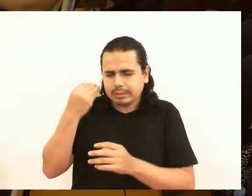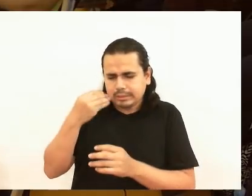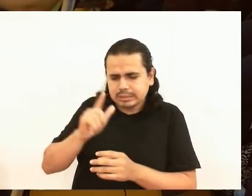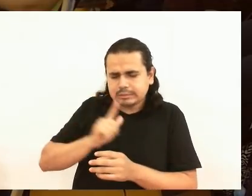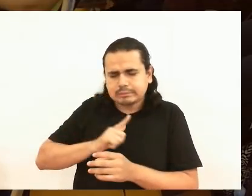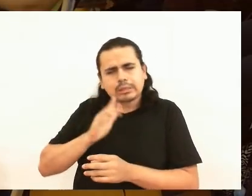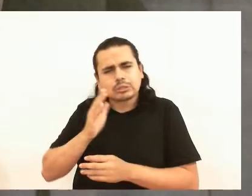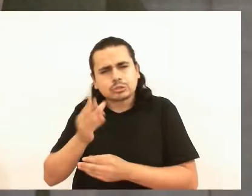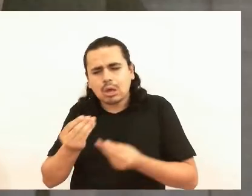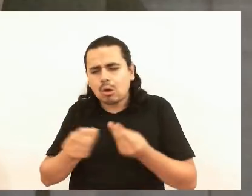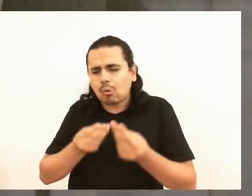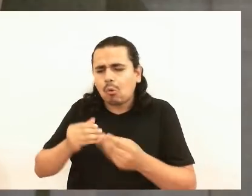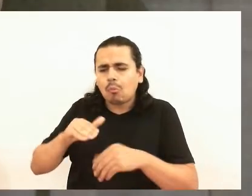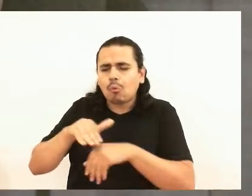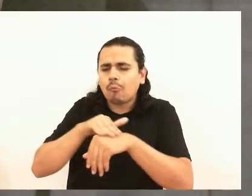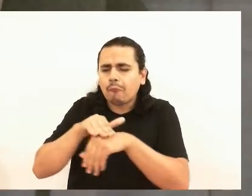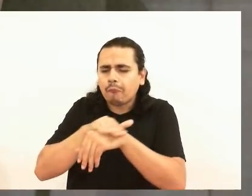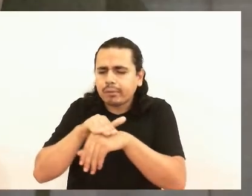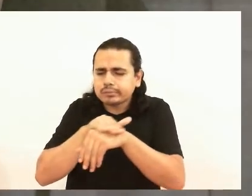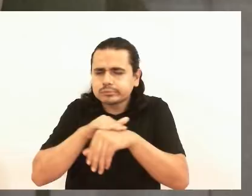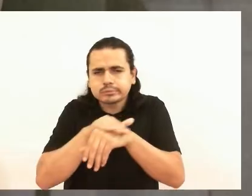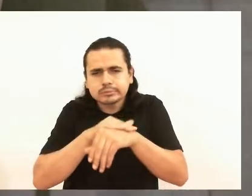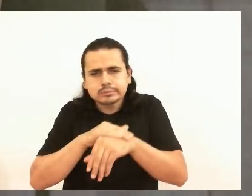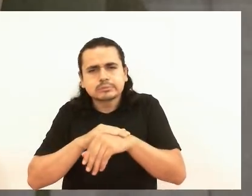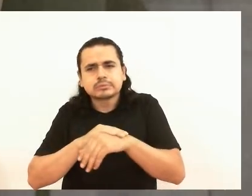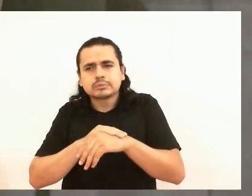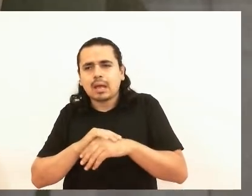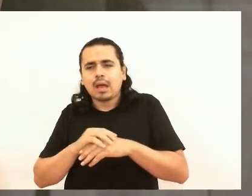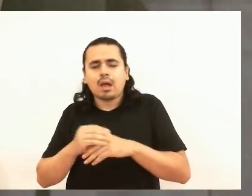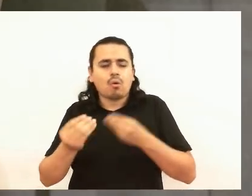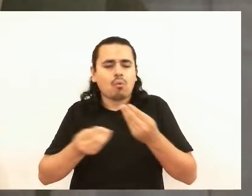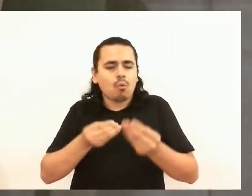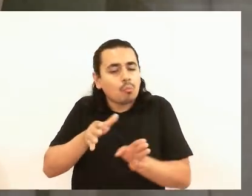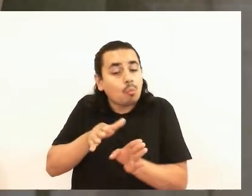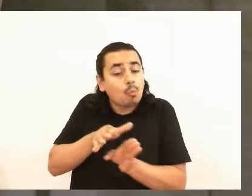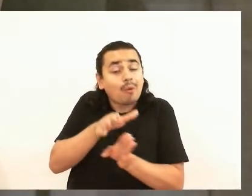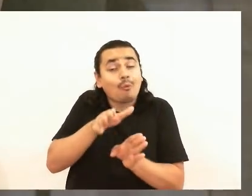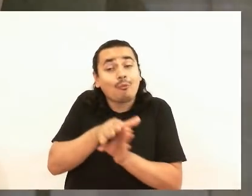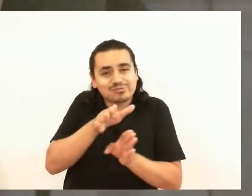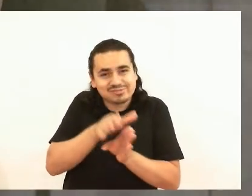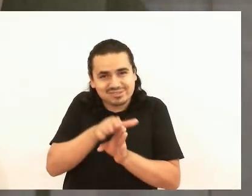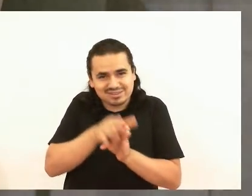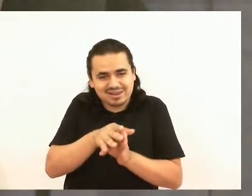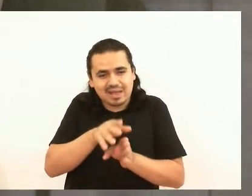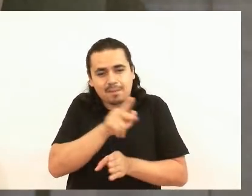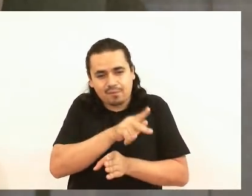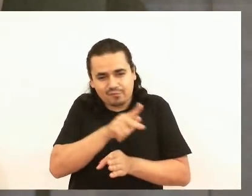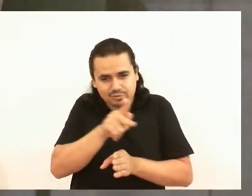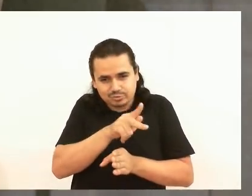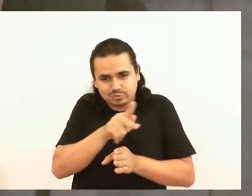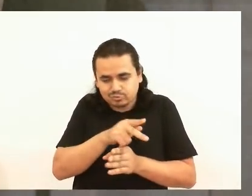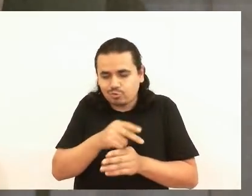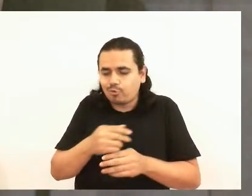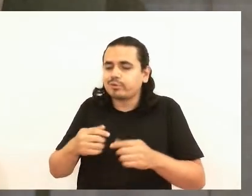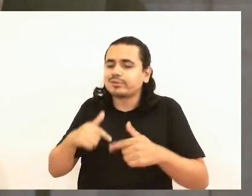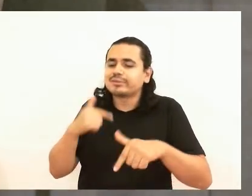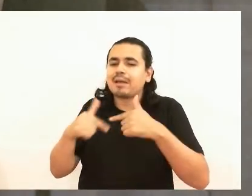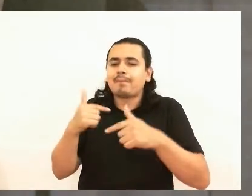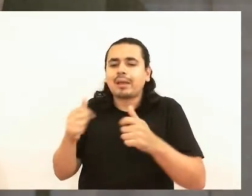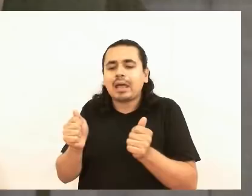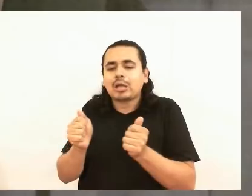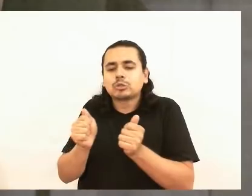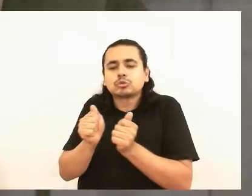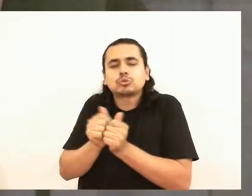e de conversa né de como é estar trabalhando há